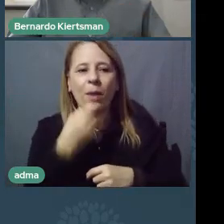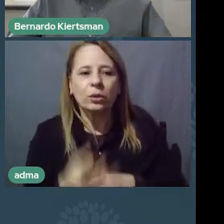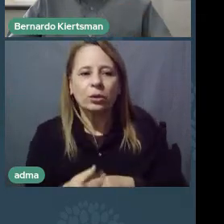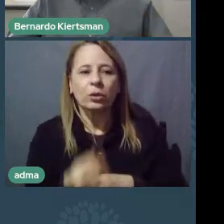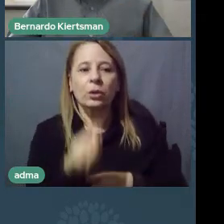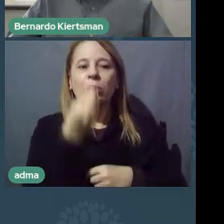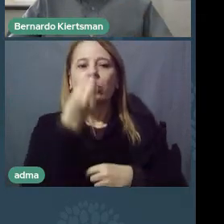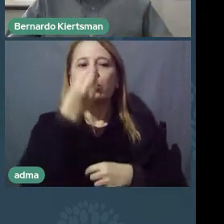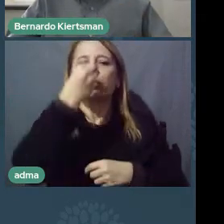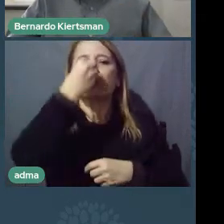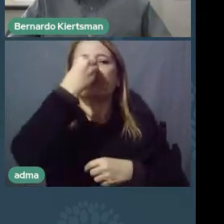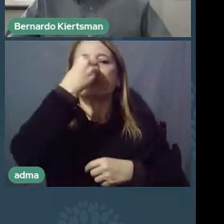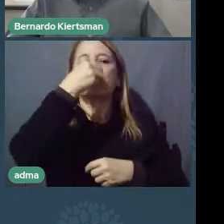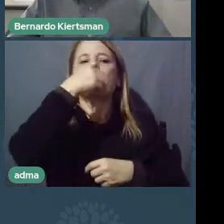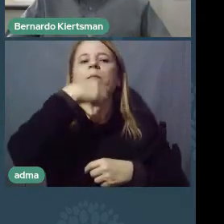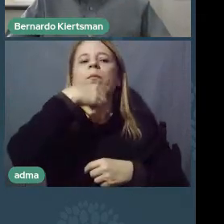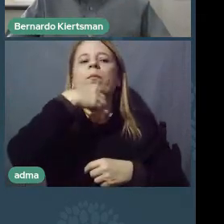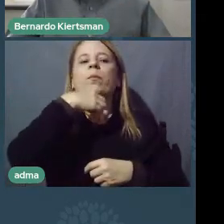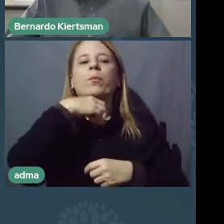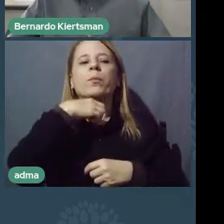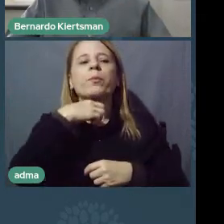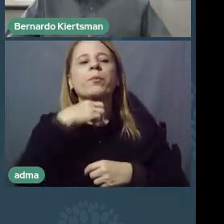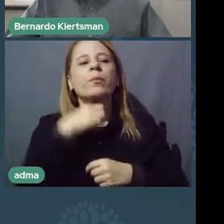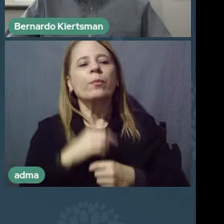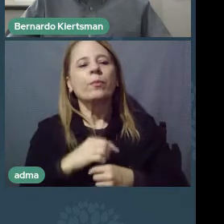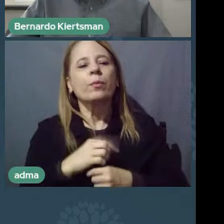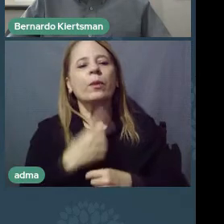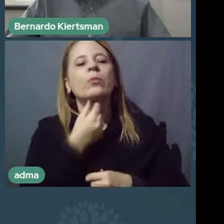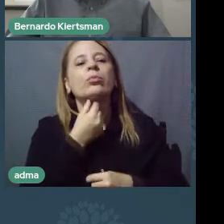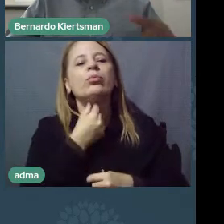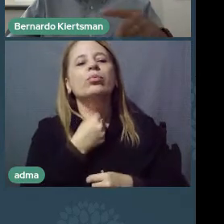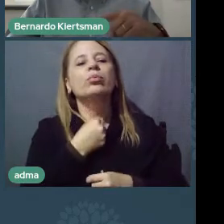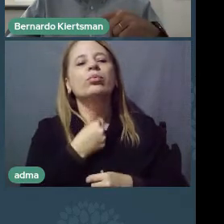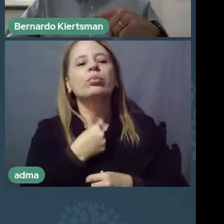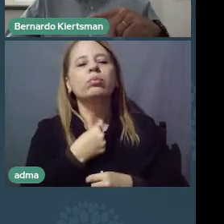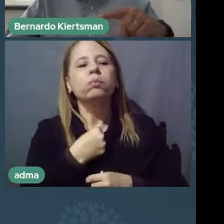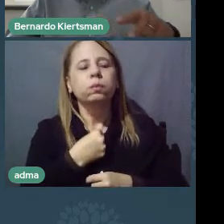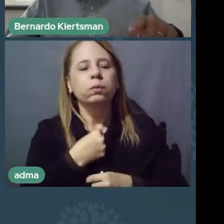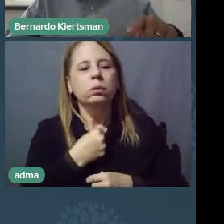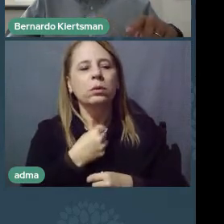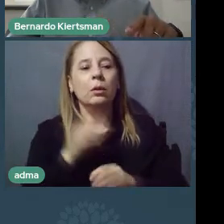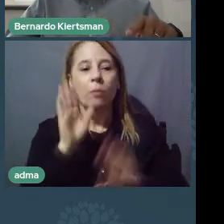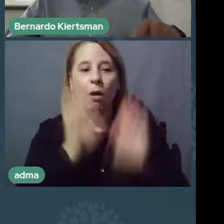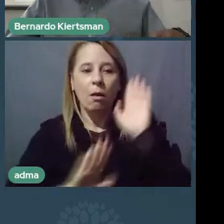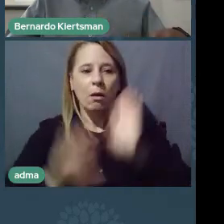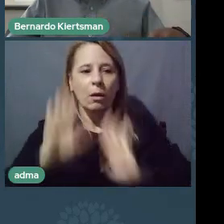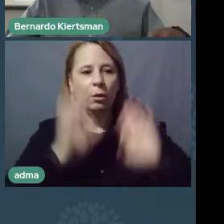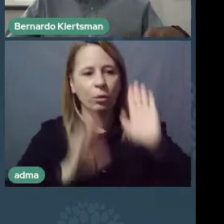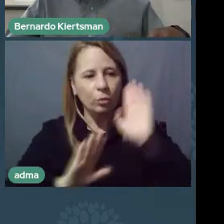venha aqui para baixo, para a via aérea inferior, tomar cuidado para